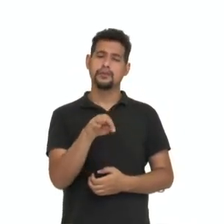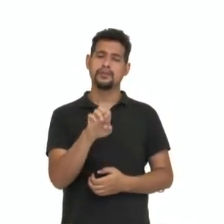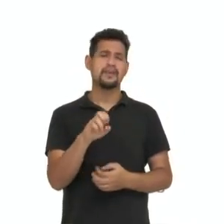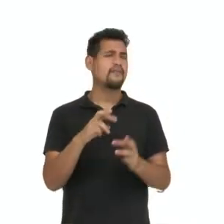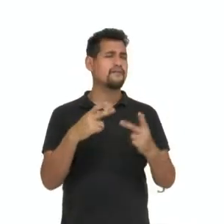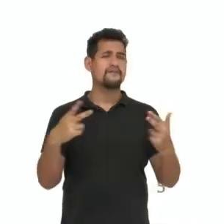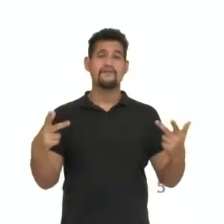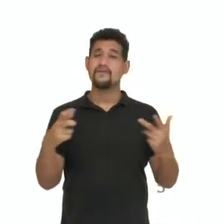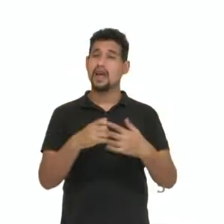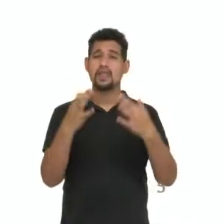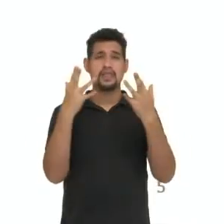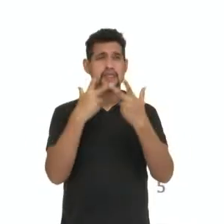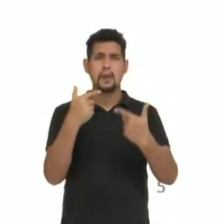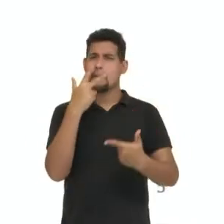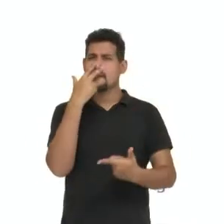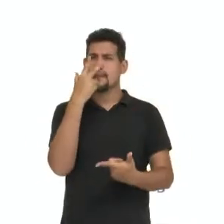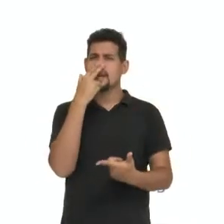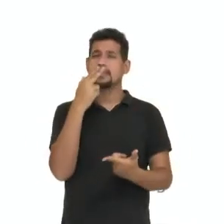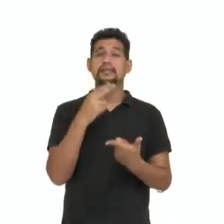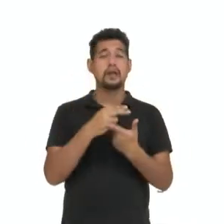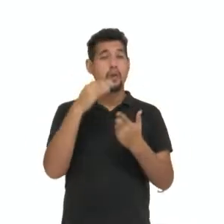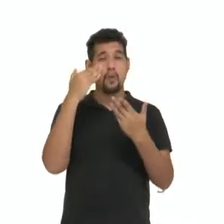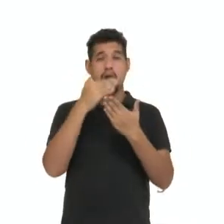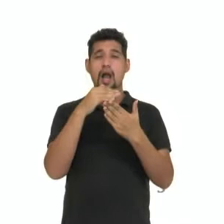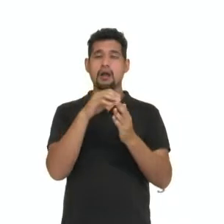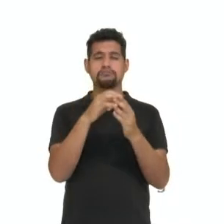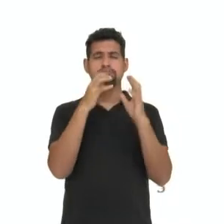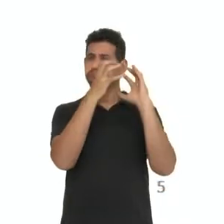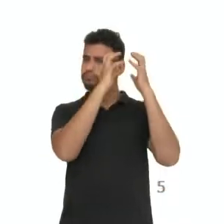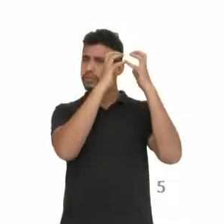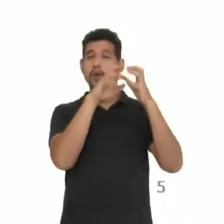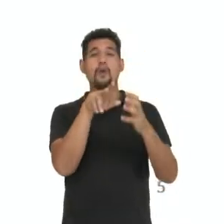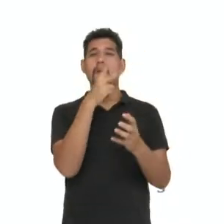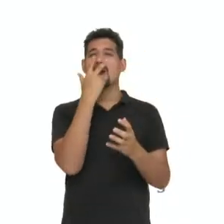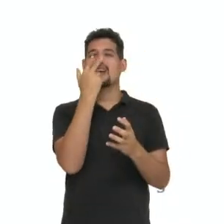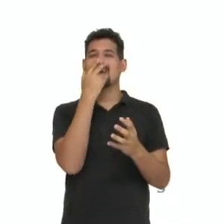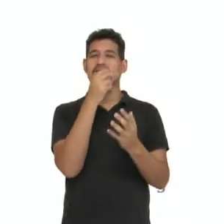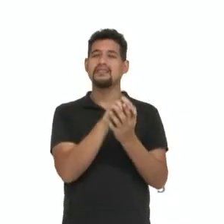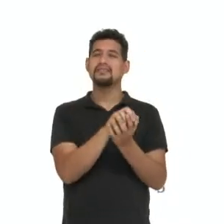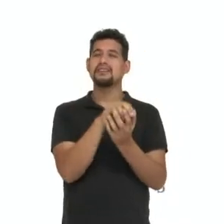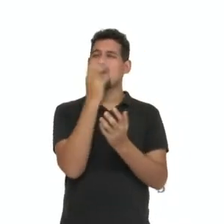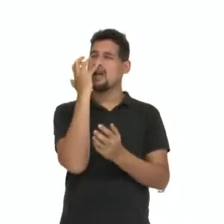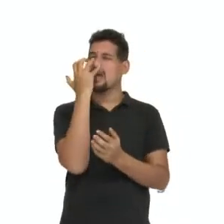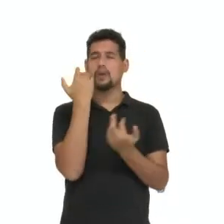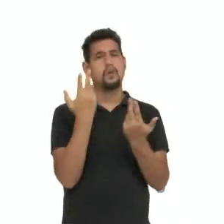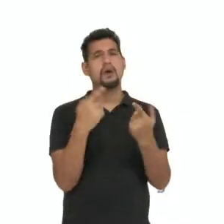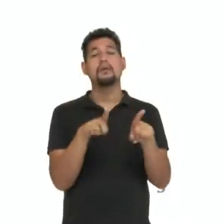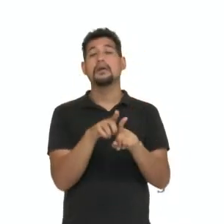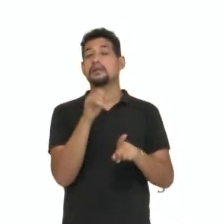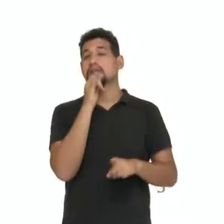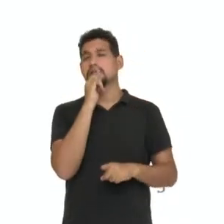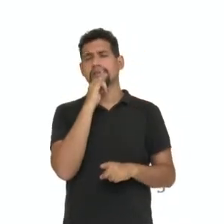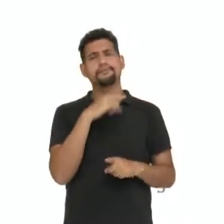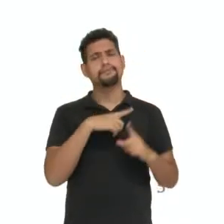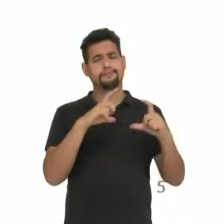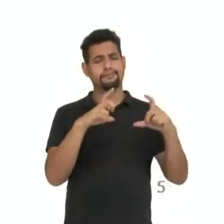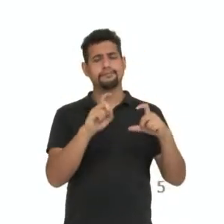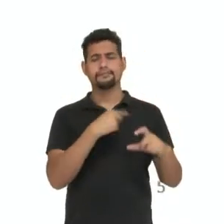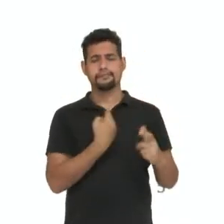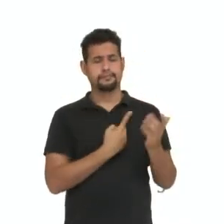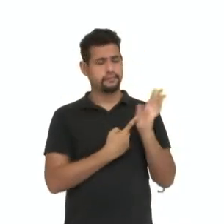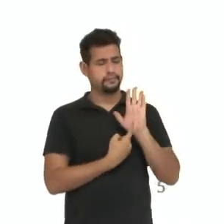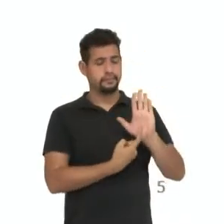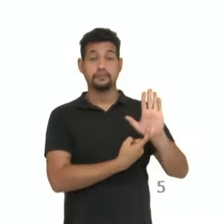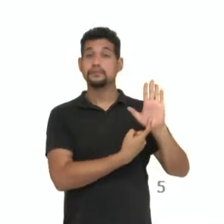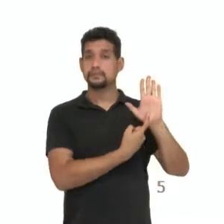crânio parecido com o de cachorros, por exemplo, tá? Bem semelhantes aos dos cachorros, né? Então, um exemplo, uma imagem que nós temos